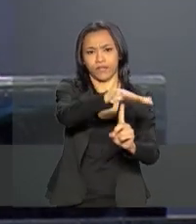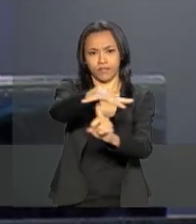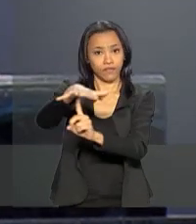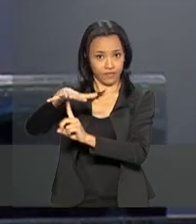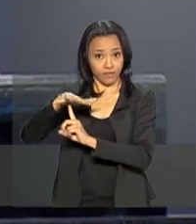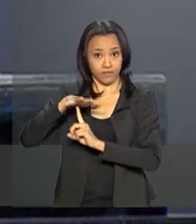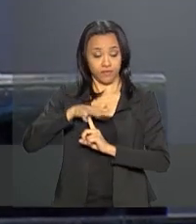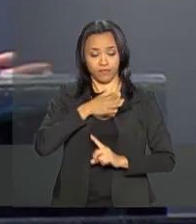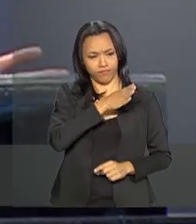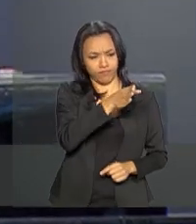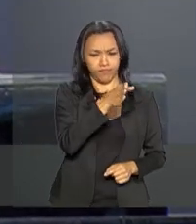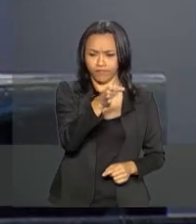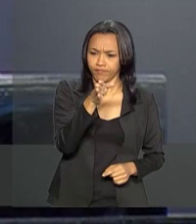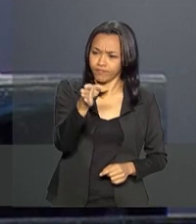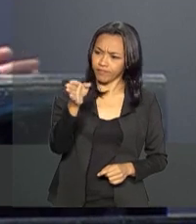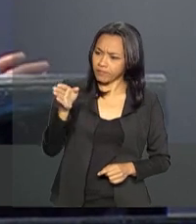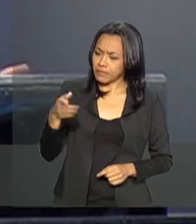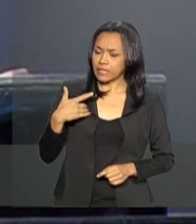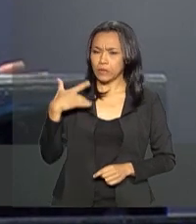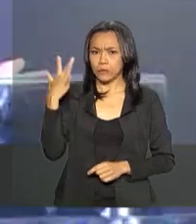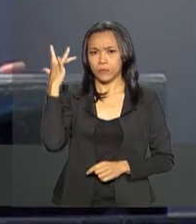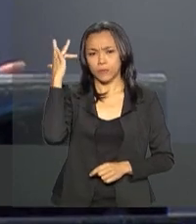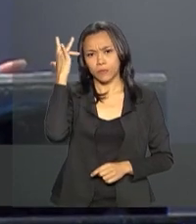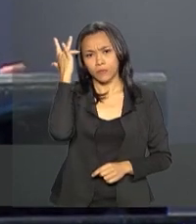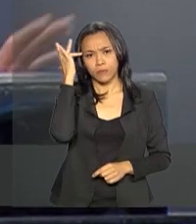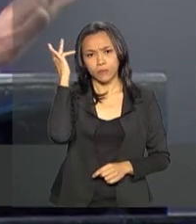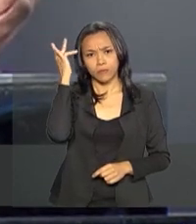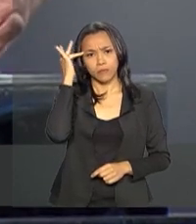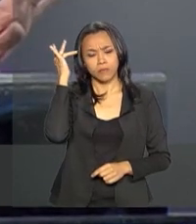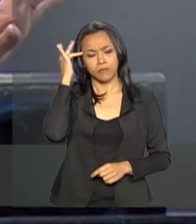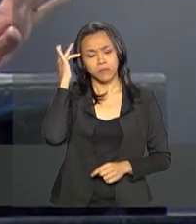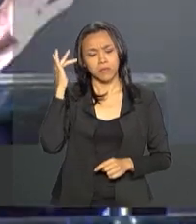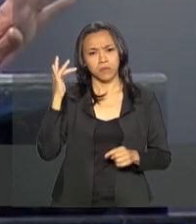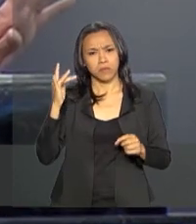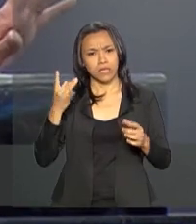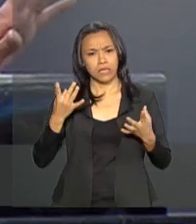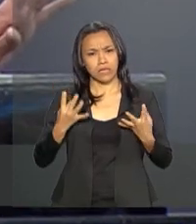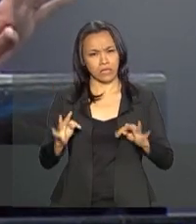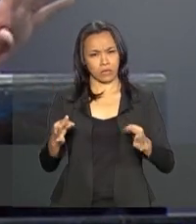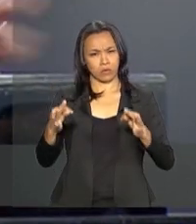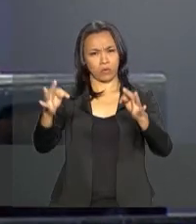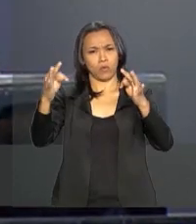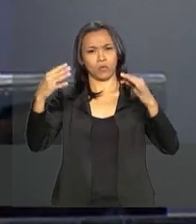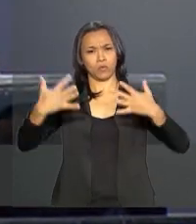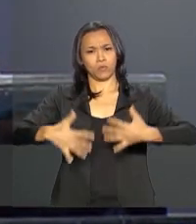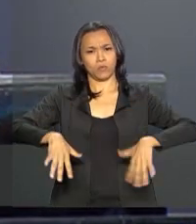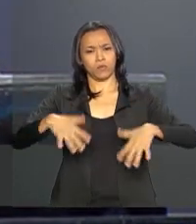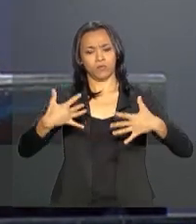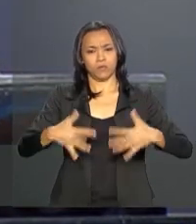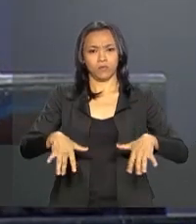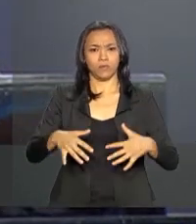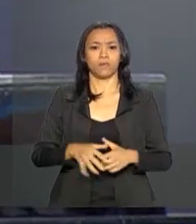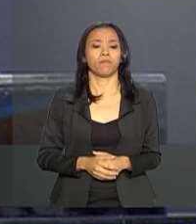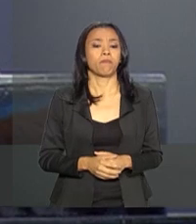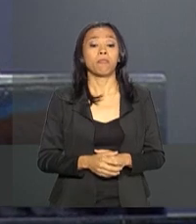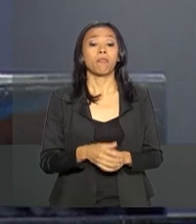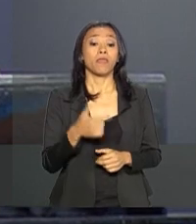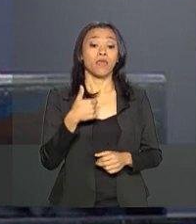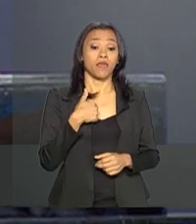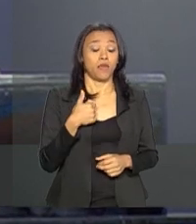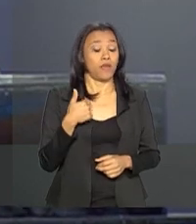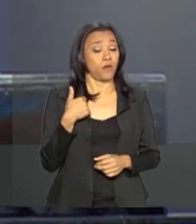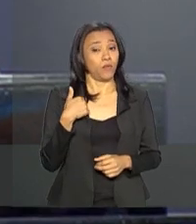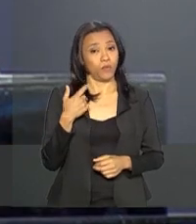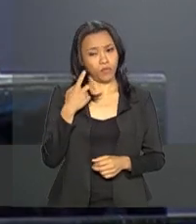verificamos um avanço tecnológico extraordinário. Eu, quando